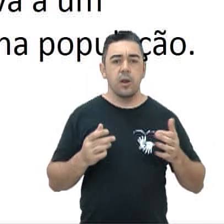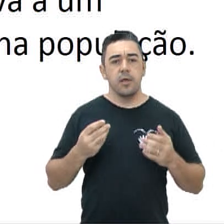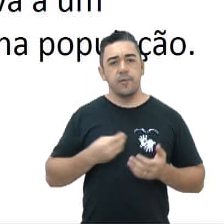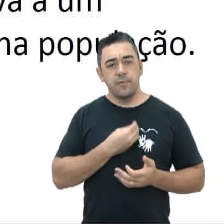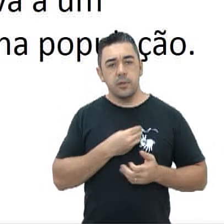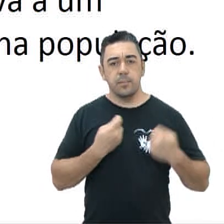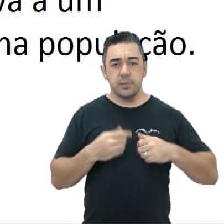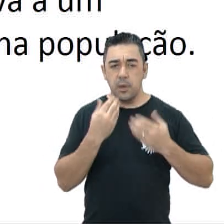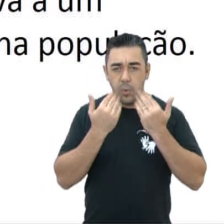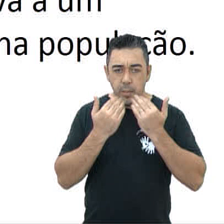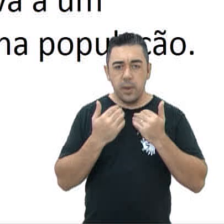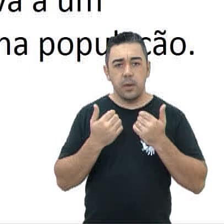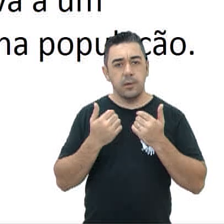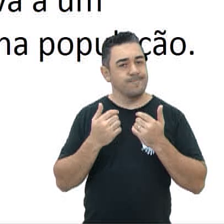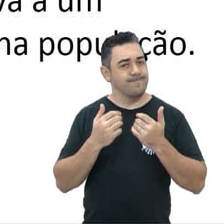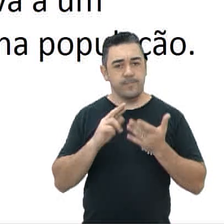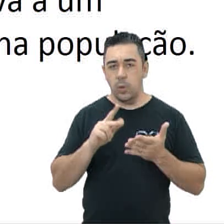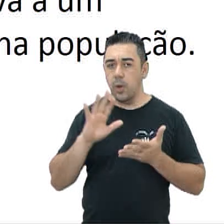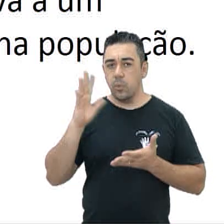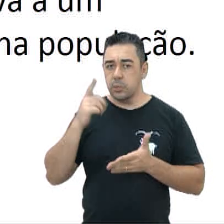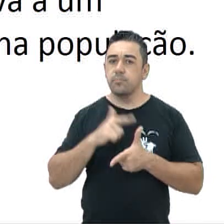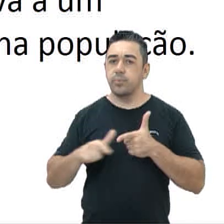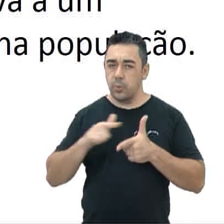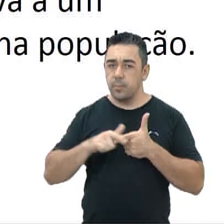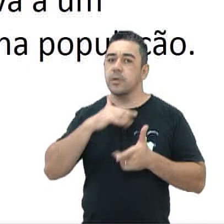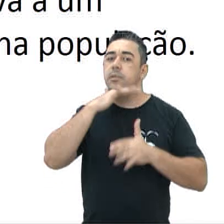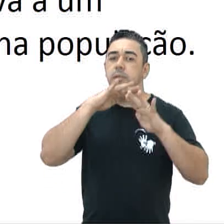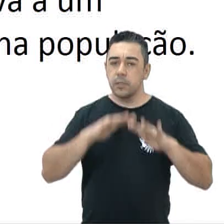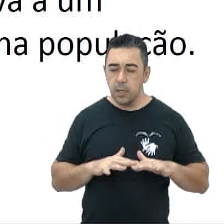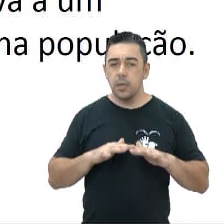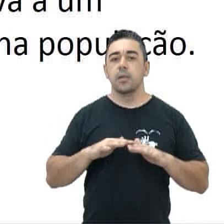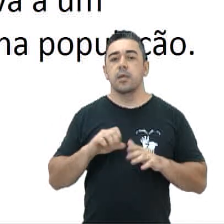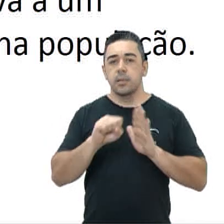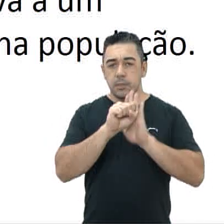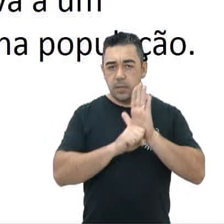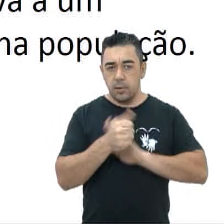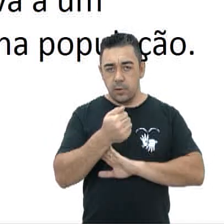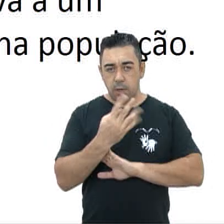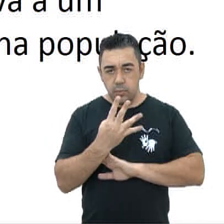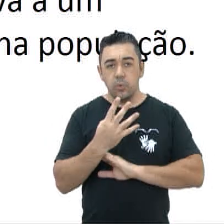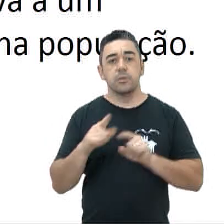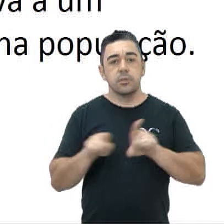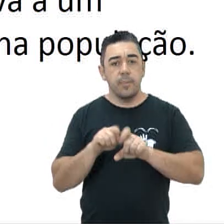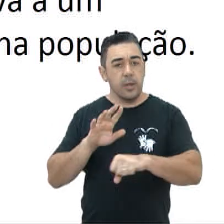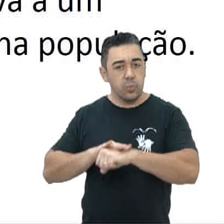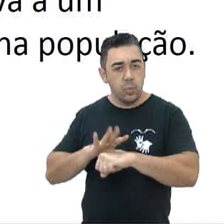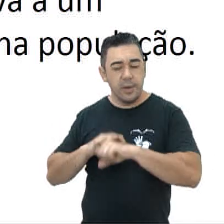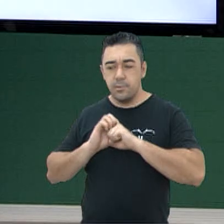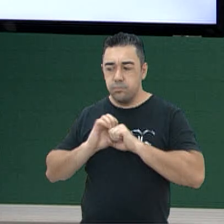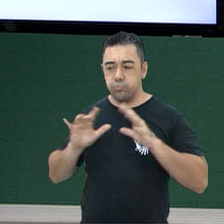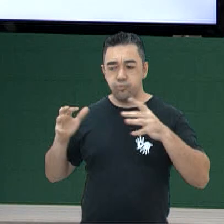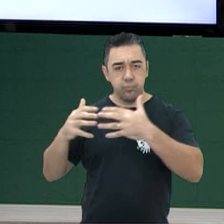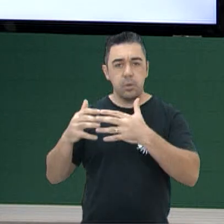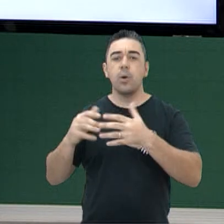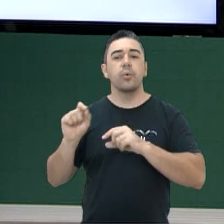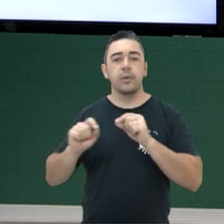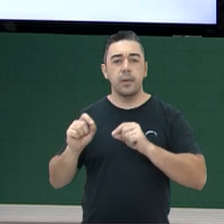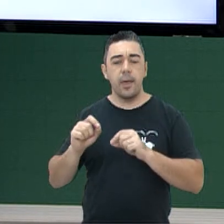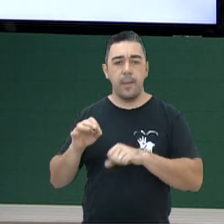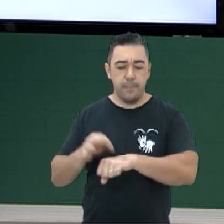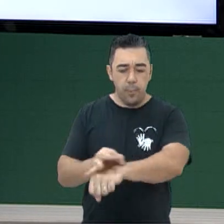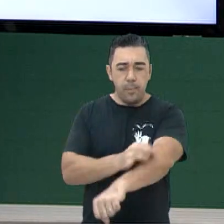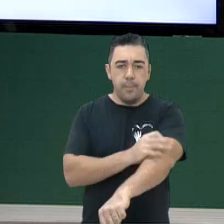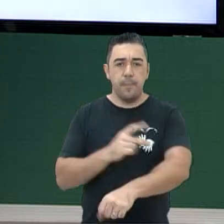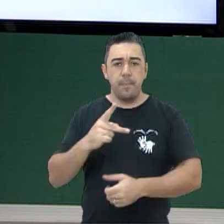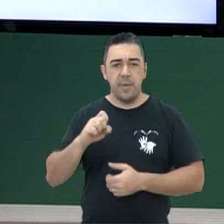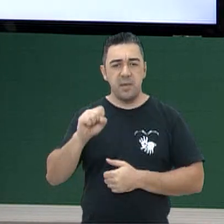teriam que comer e que seria, e não foi bem assim. O que leva ao colapso do século XIV e uma doença endêmica na população, que é a peste